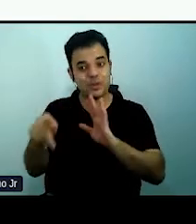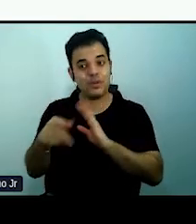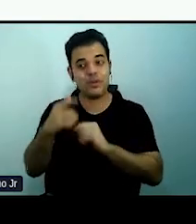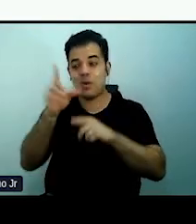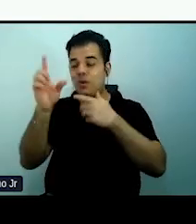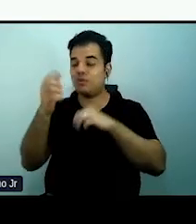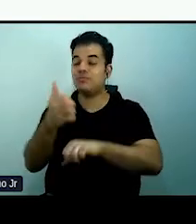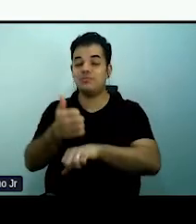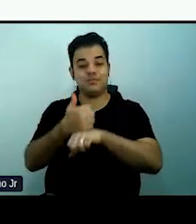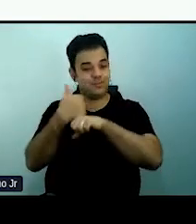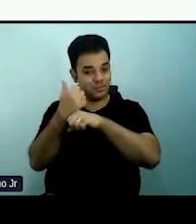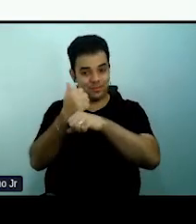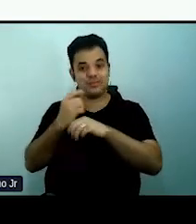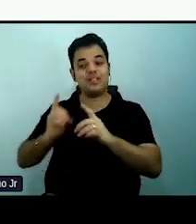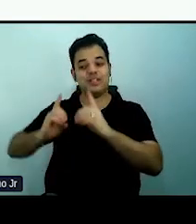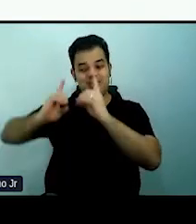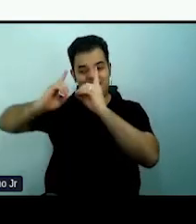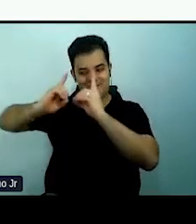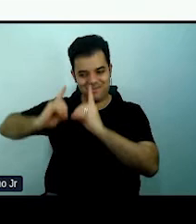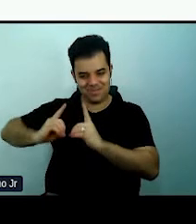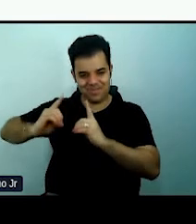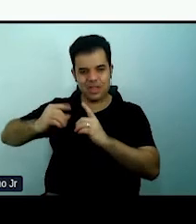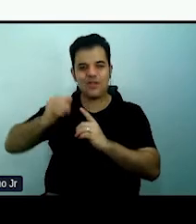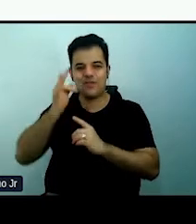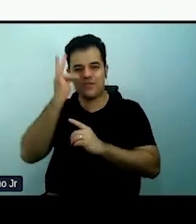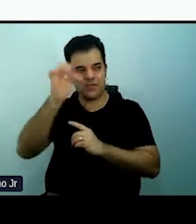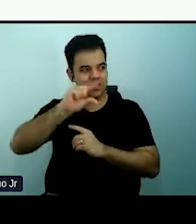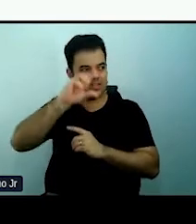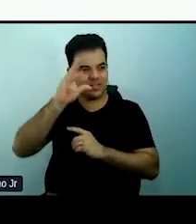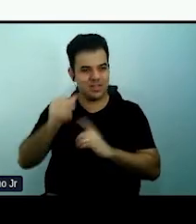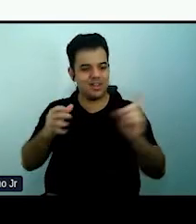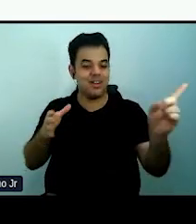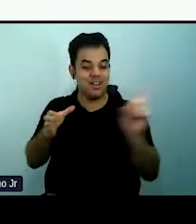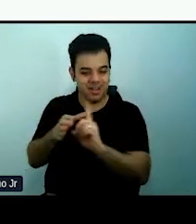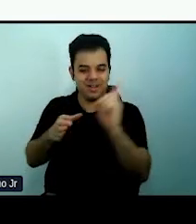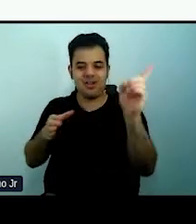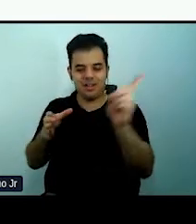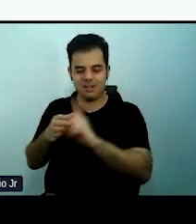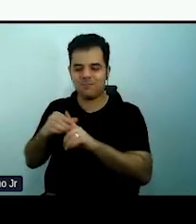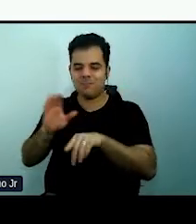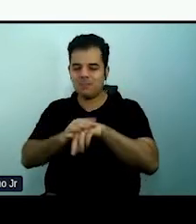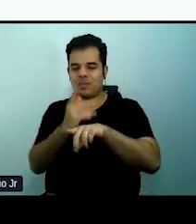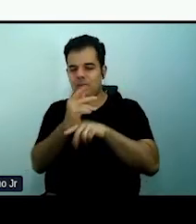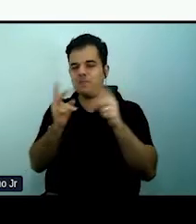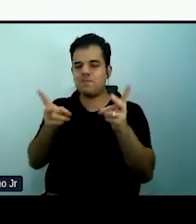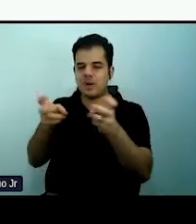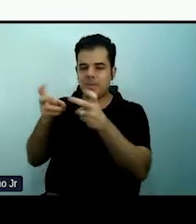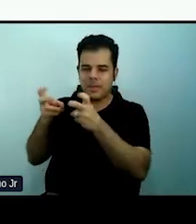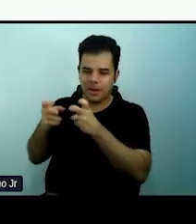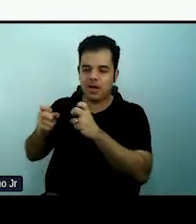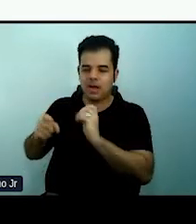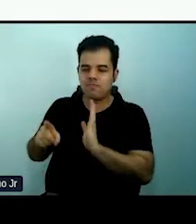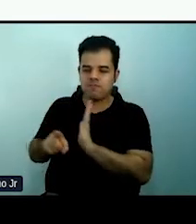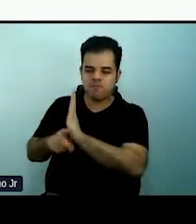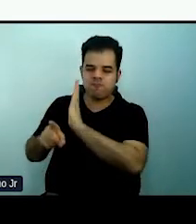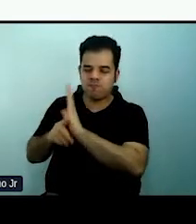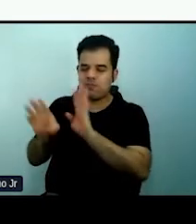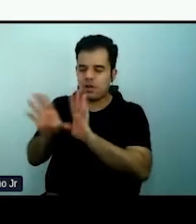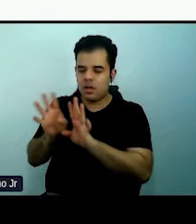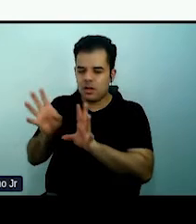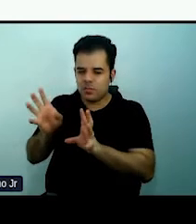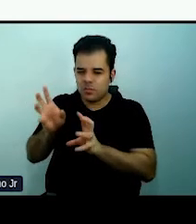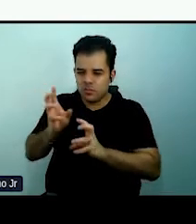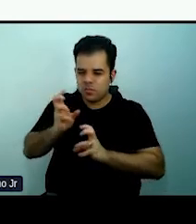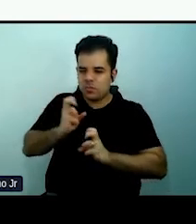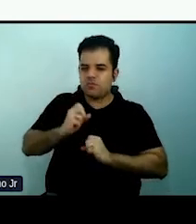com deficiência que vierem para a Serasa vão ter outras percepções e vão conseguir extrair muito disso